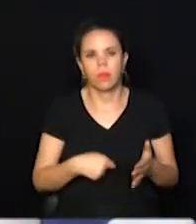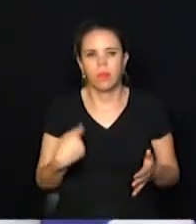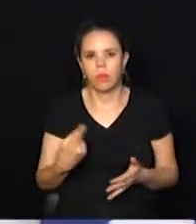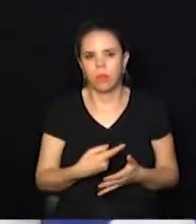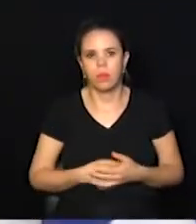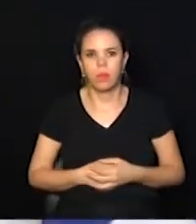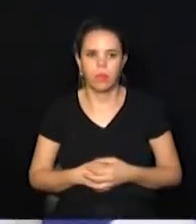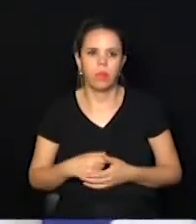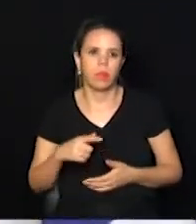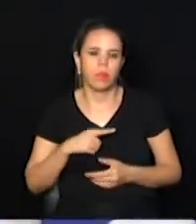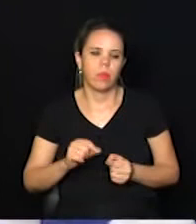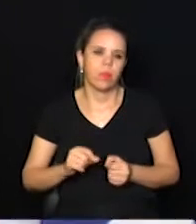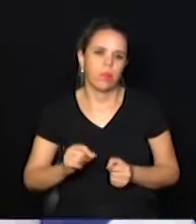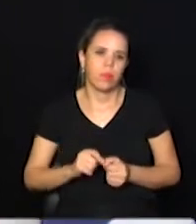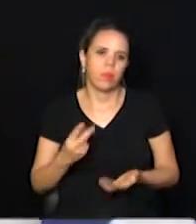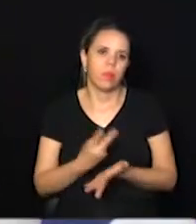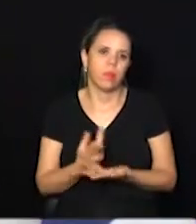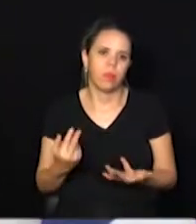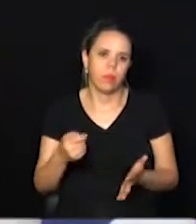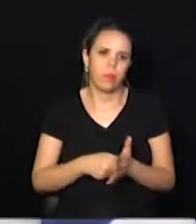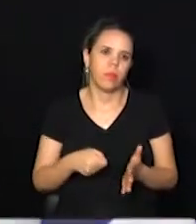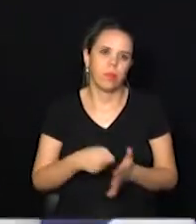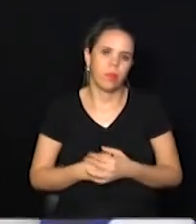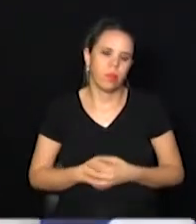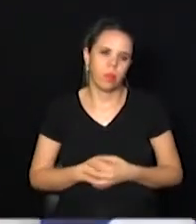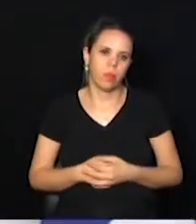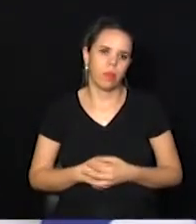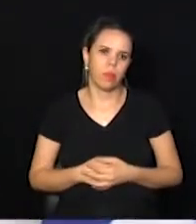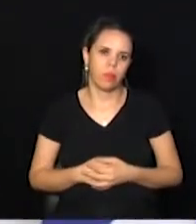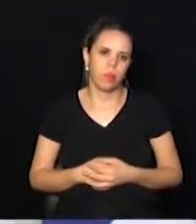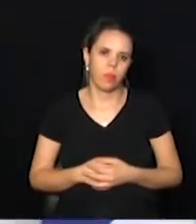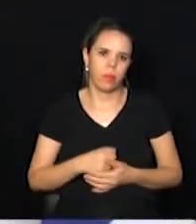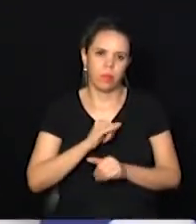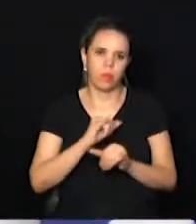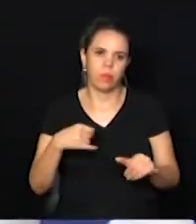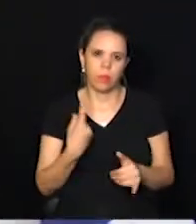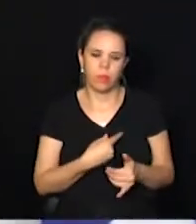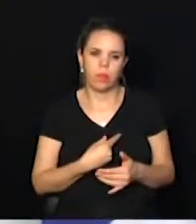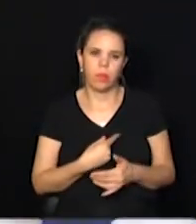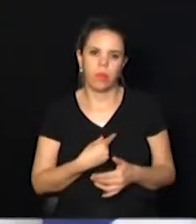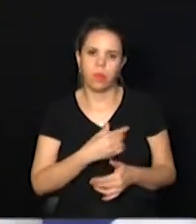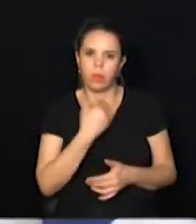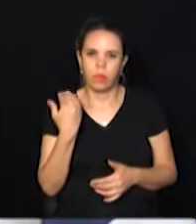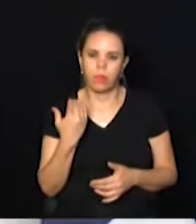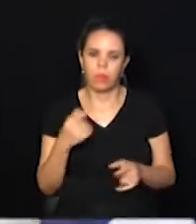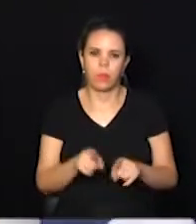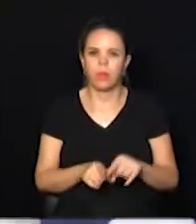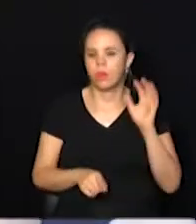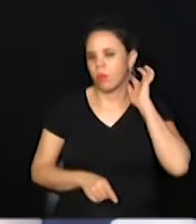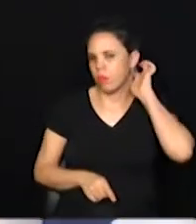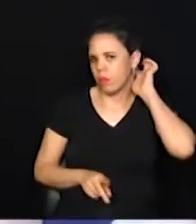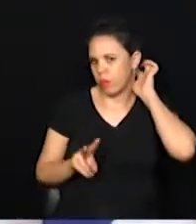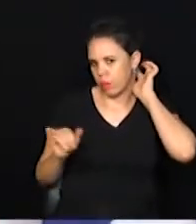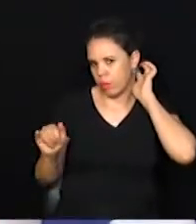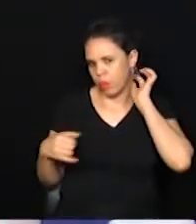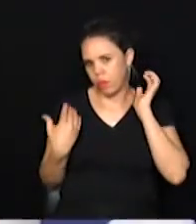de nós tem que fazer a mesma luta, e daí você diz, e cada um de nós vai morrer também? Vai, nós